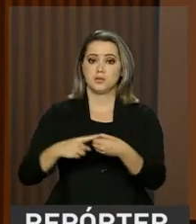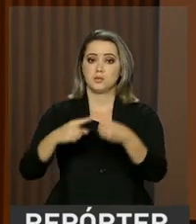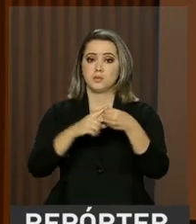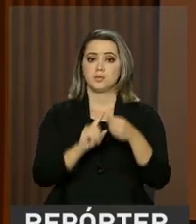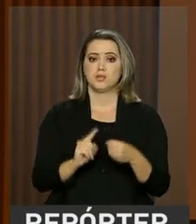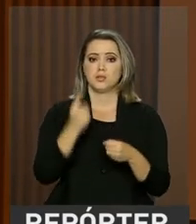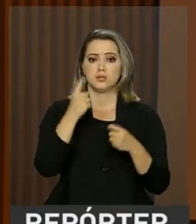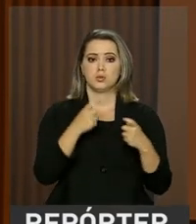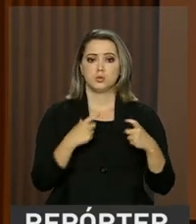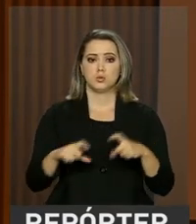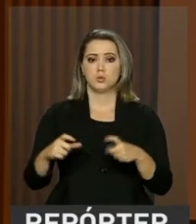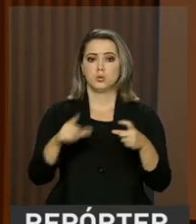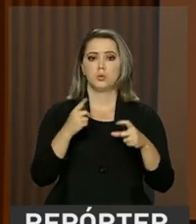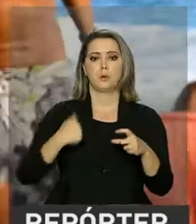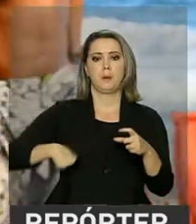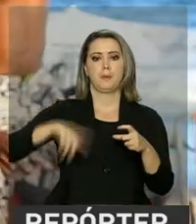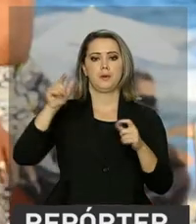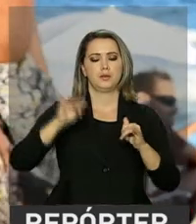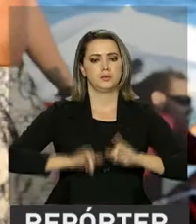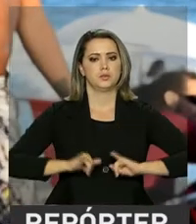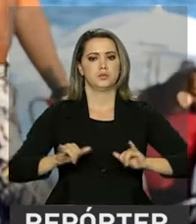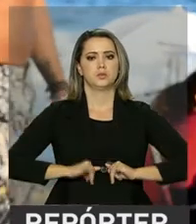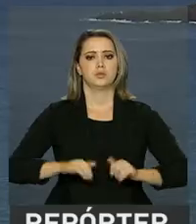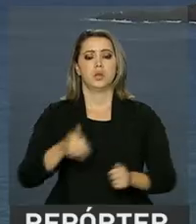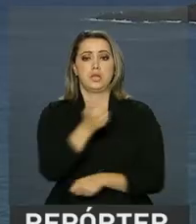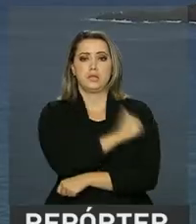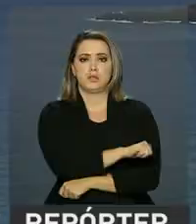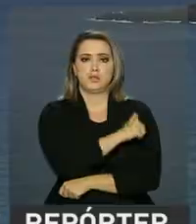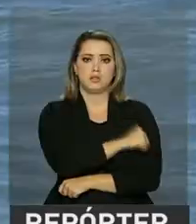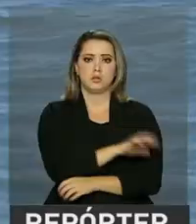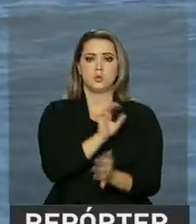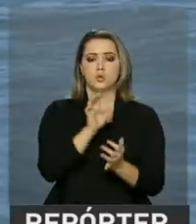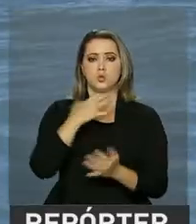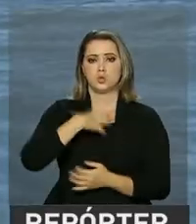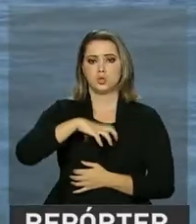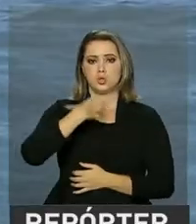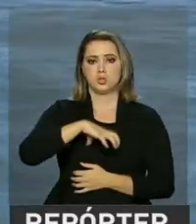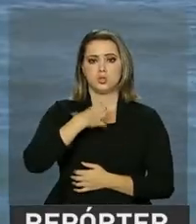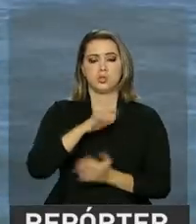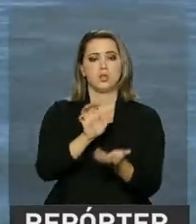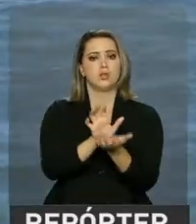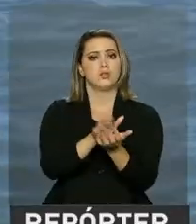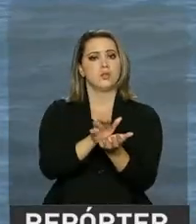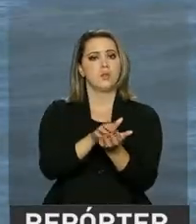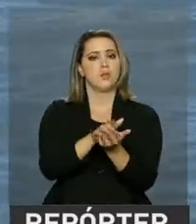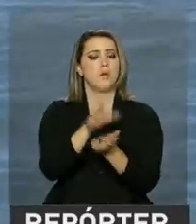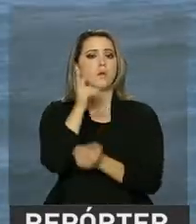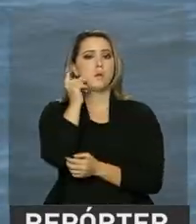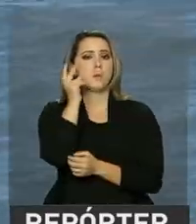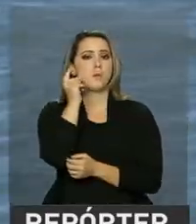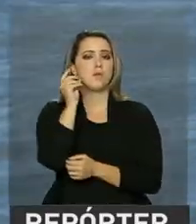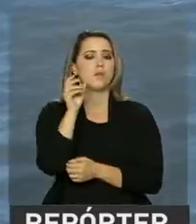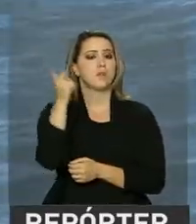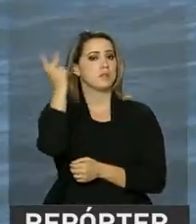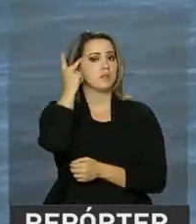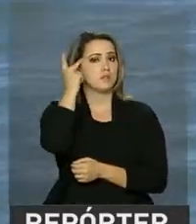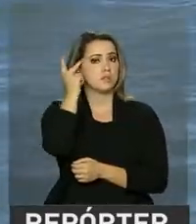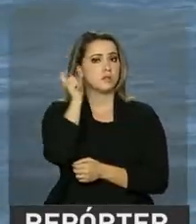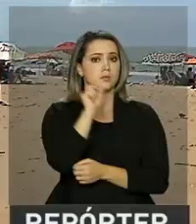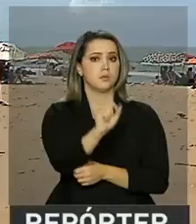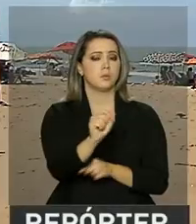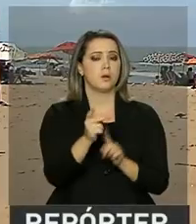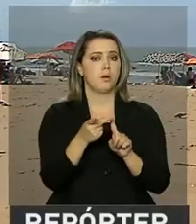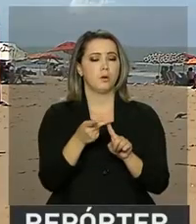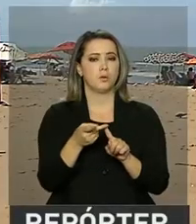região são as mais vulneráveis rio de janeiro salvador recife e fortaleza santos no litoral paulista